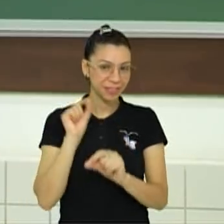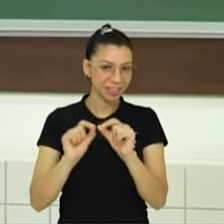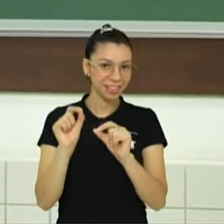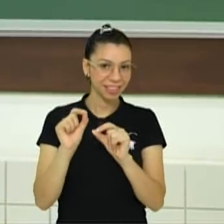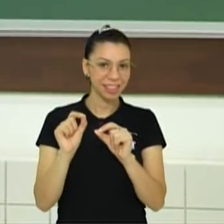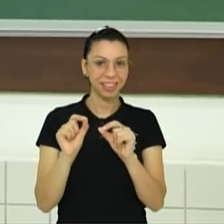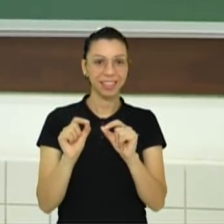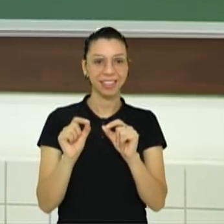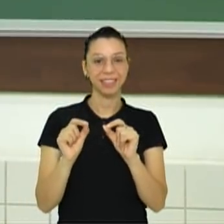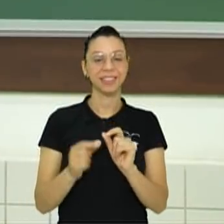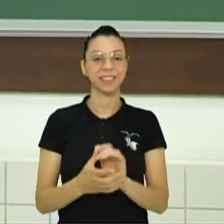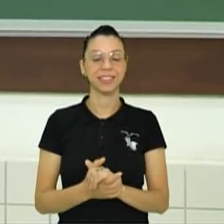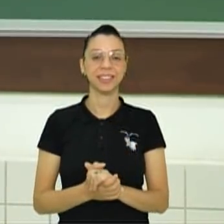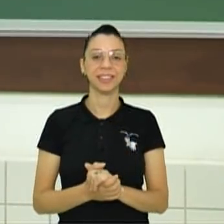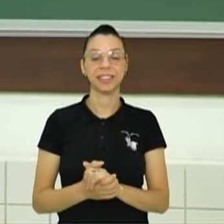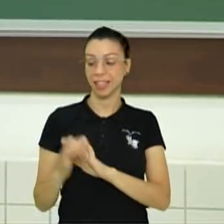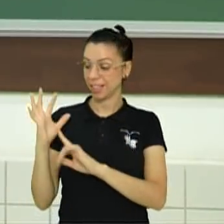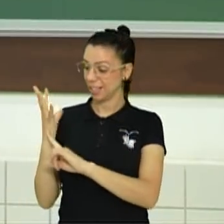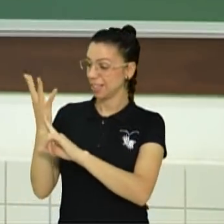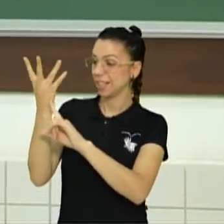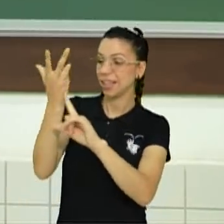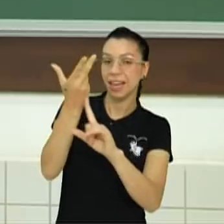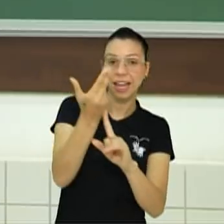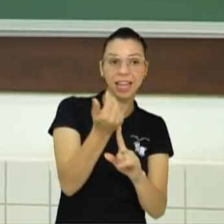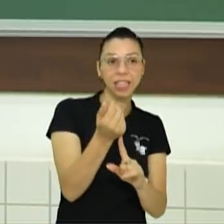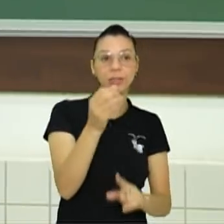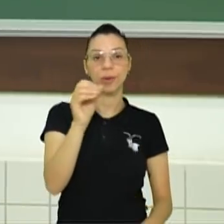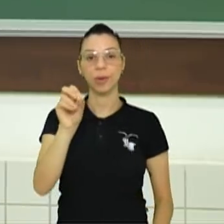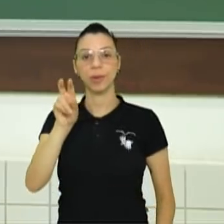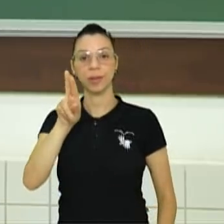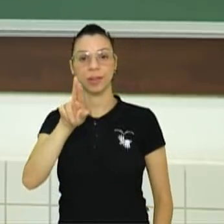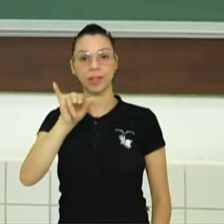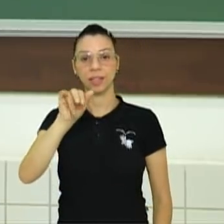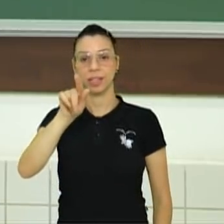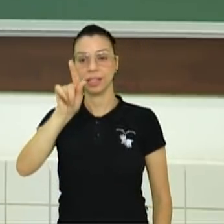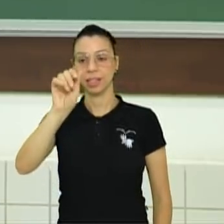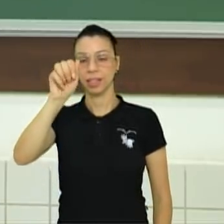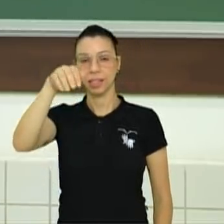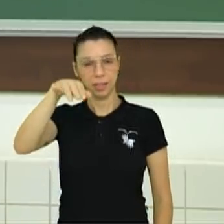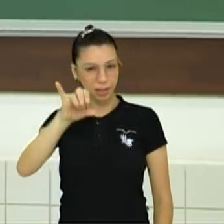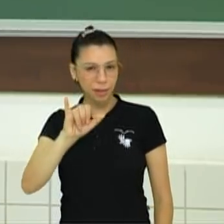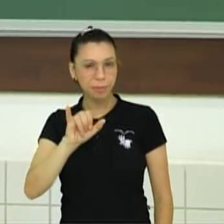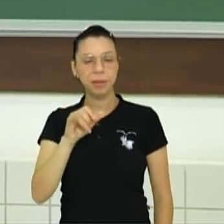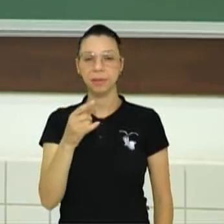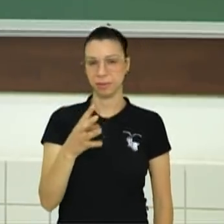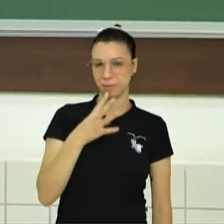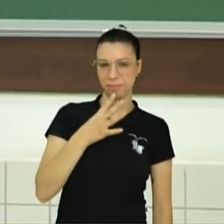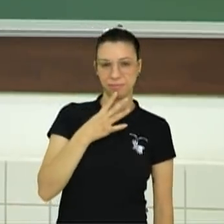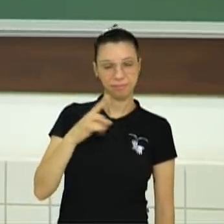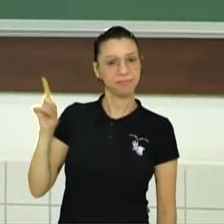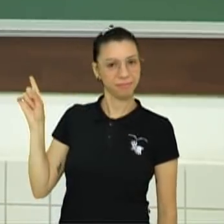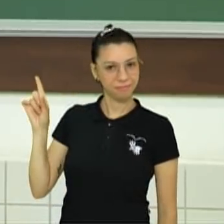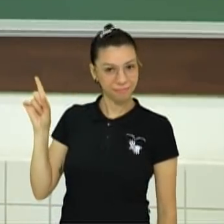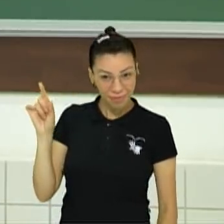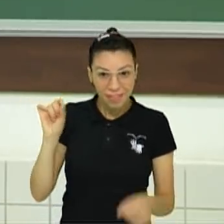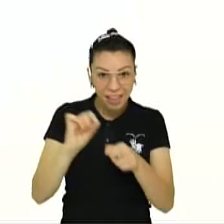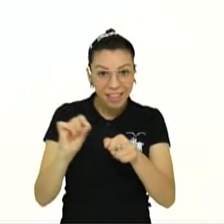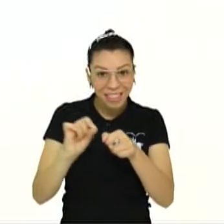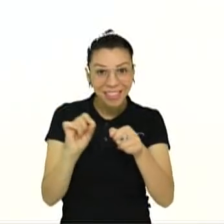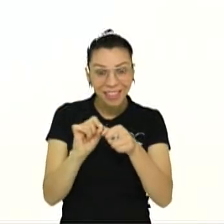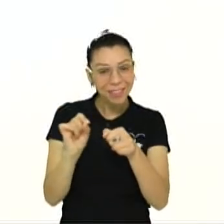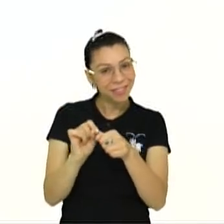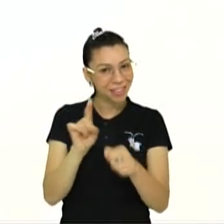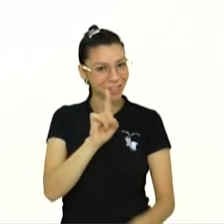trabalhar sobre a arte que é o origami também. Quem já ouviu falar do origami? Quem já não fez um